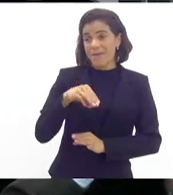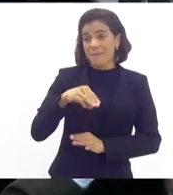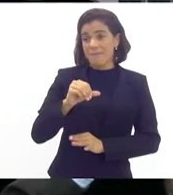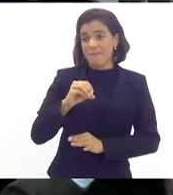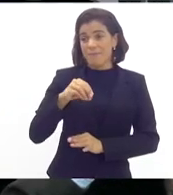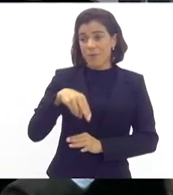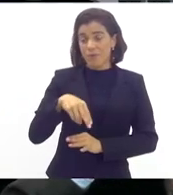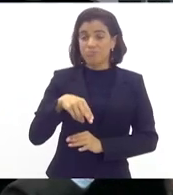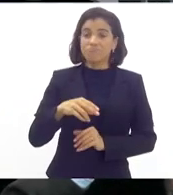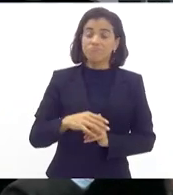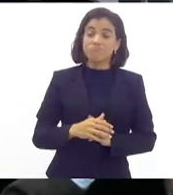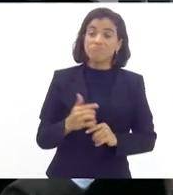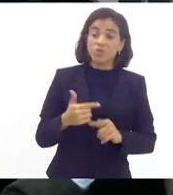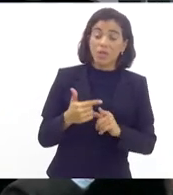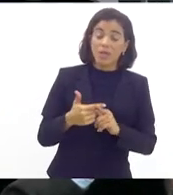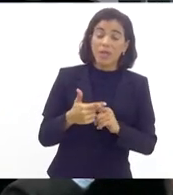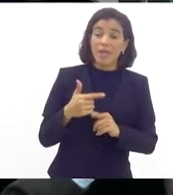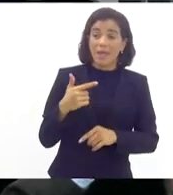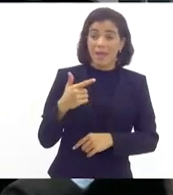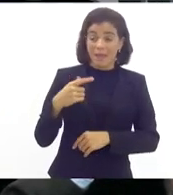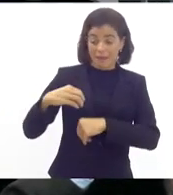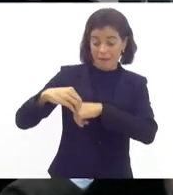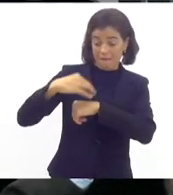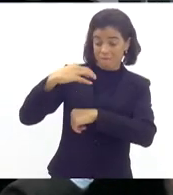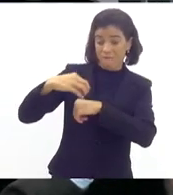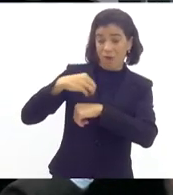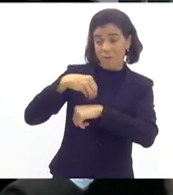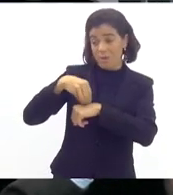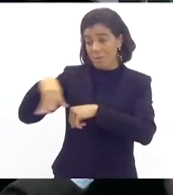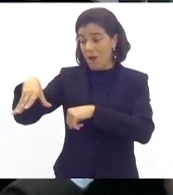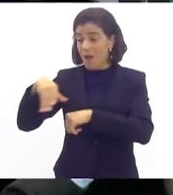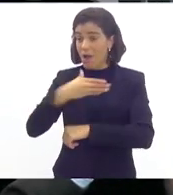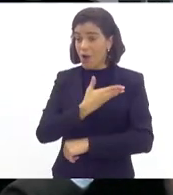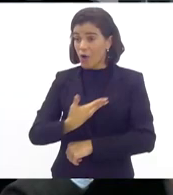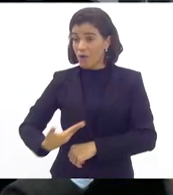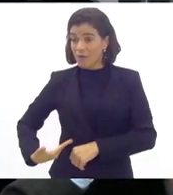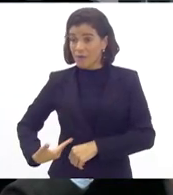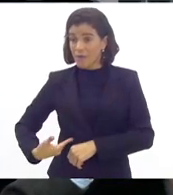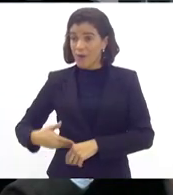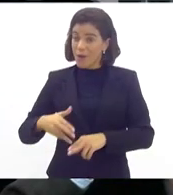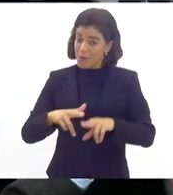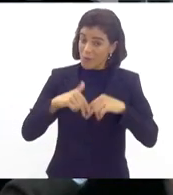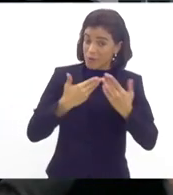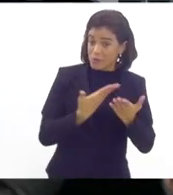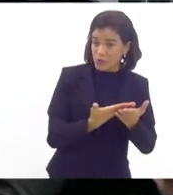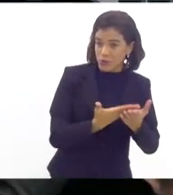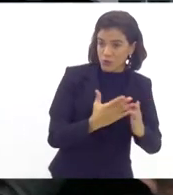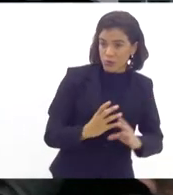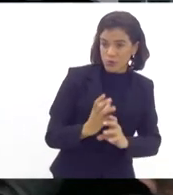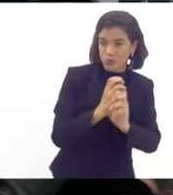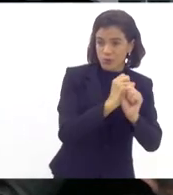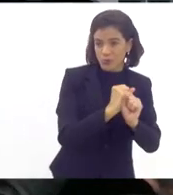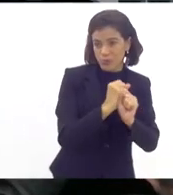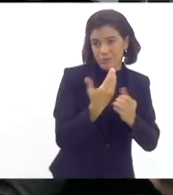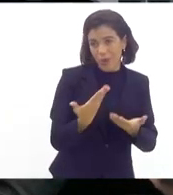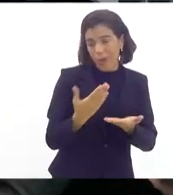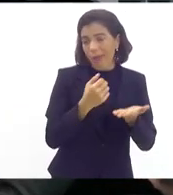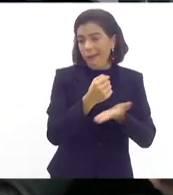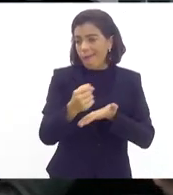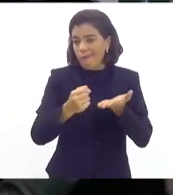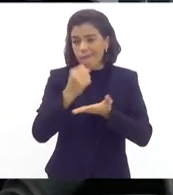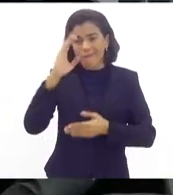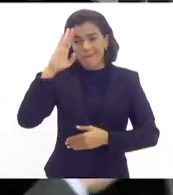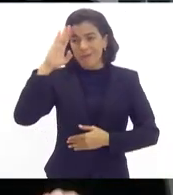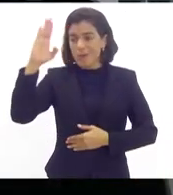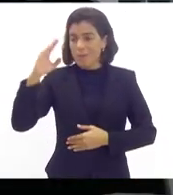Eu acho importante. Porque a informação que chega ao governador é fruto desses estudos. Então, eu acho fundamental, para dar